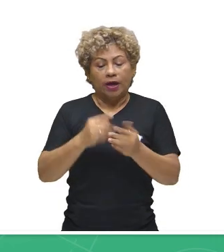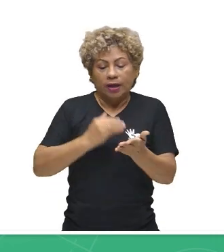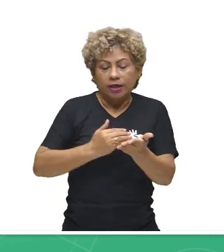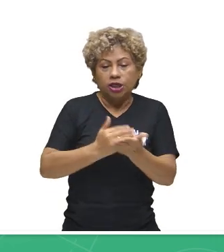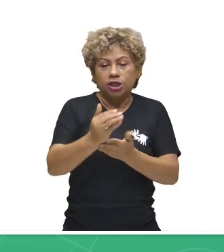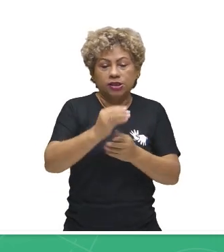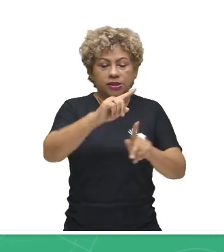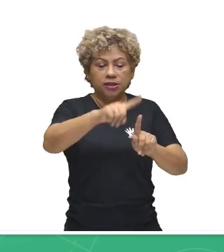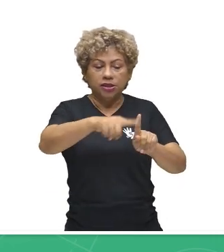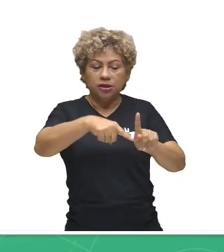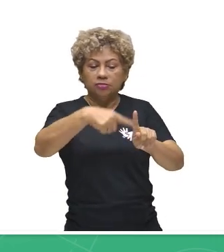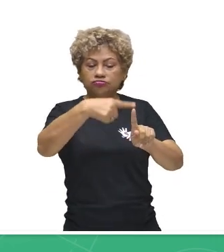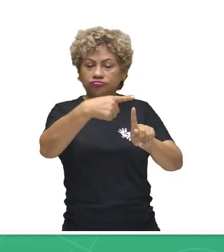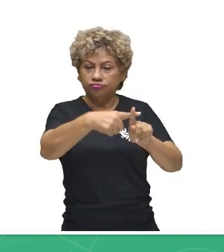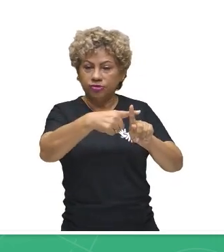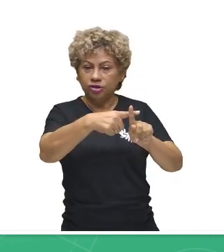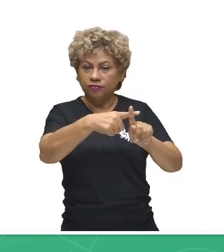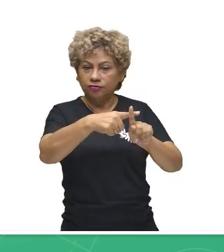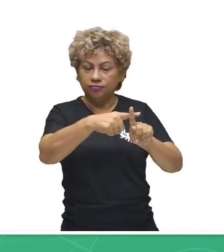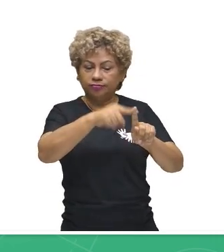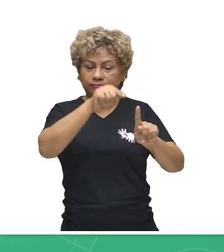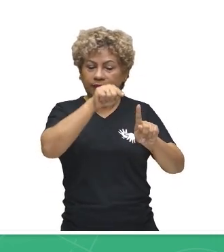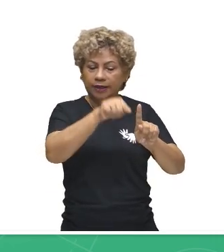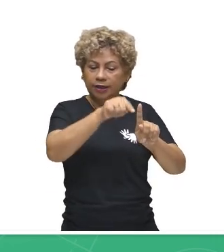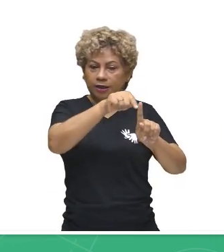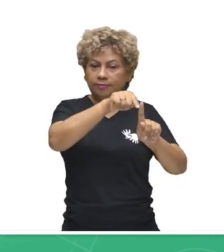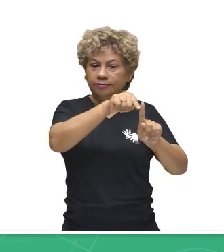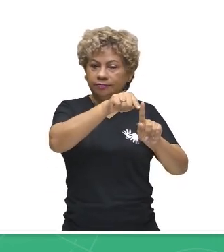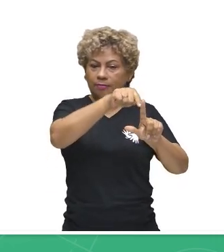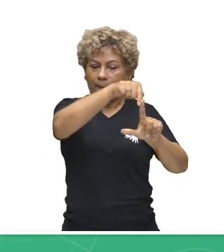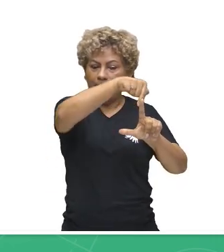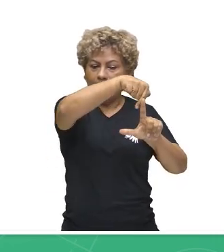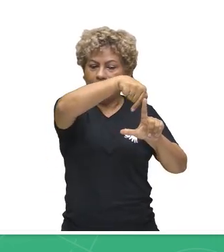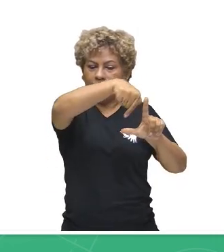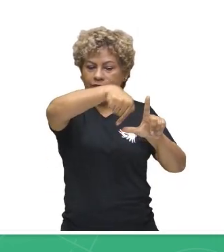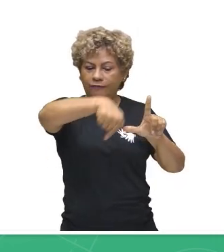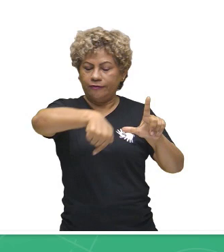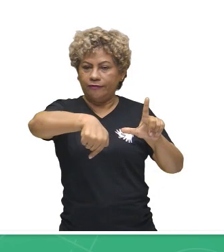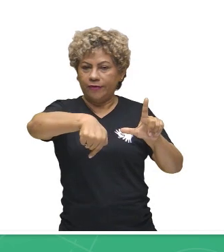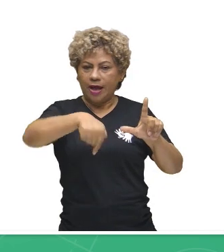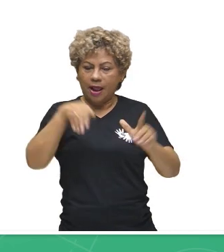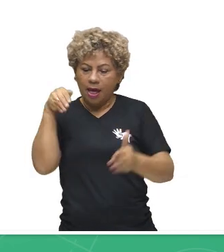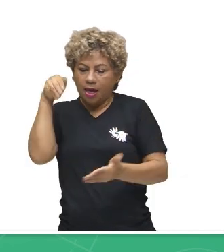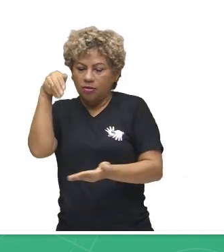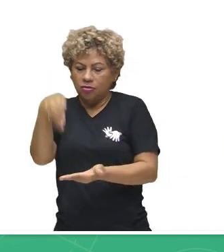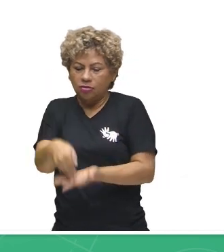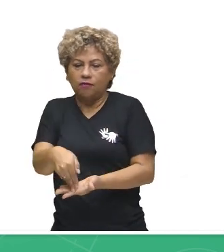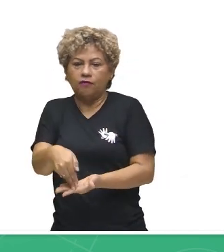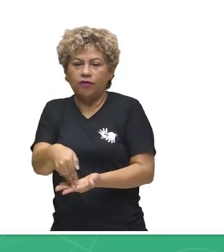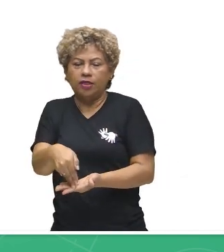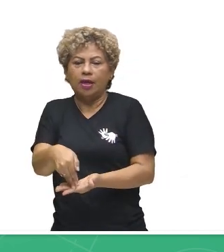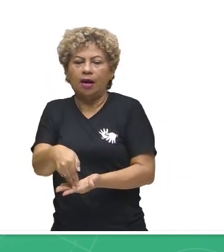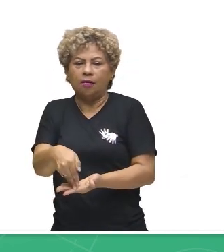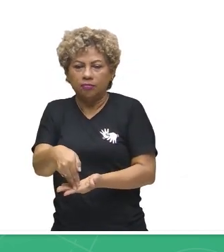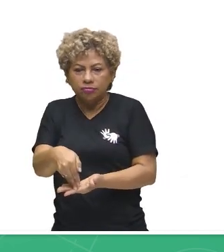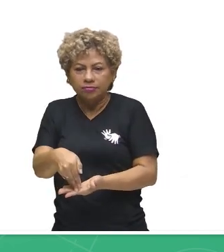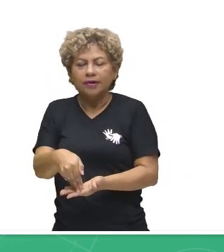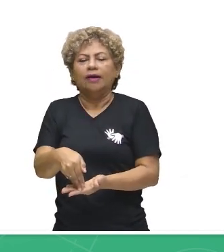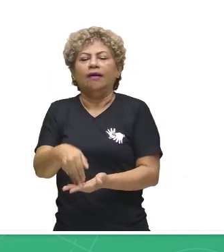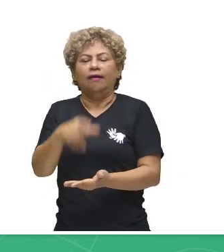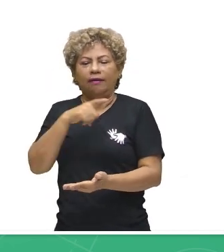espaço começa no positivo, ela vai começando e no final ela vai decrescendo, ou seja, ela